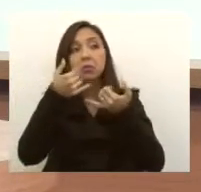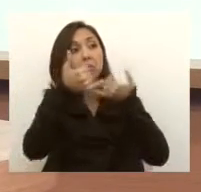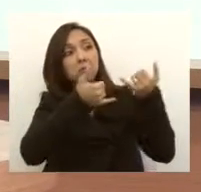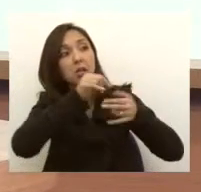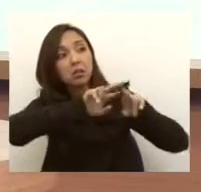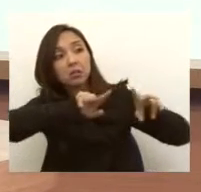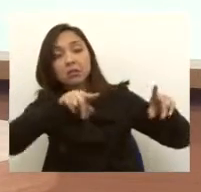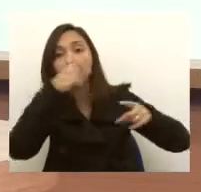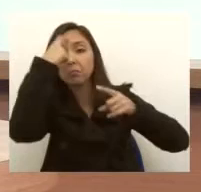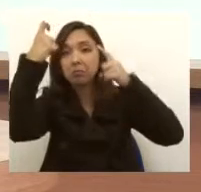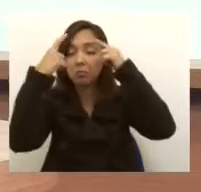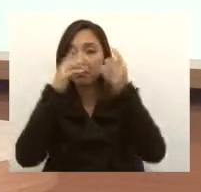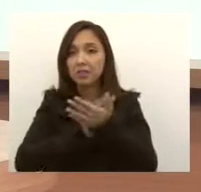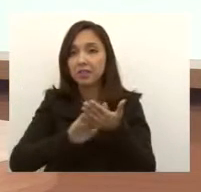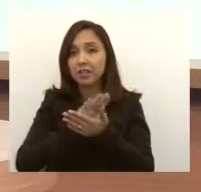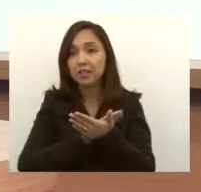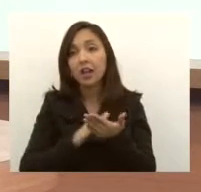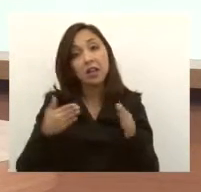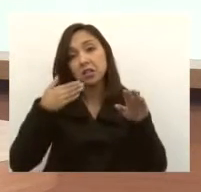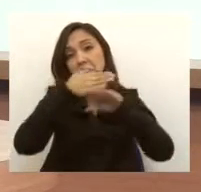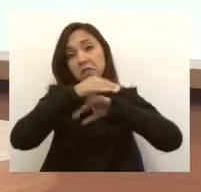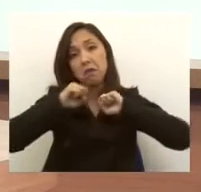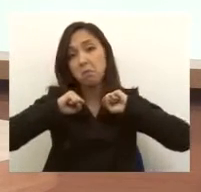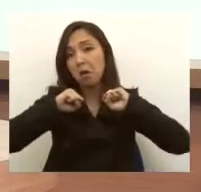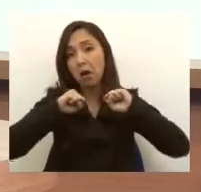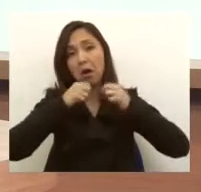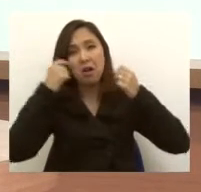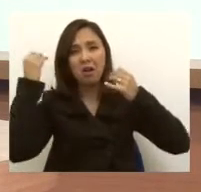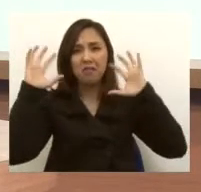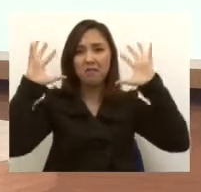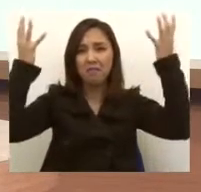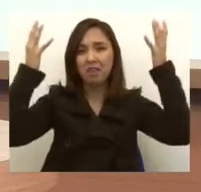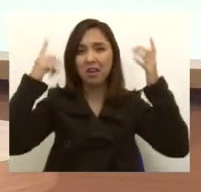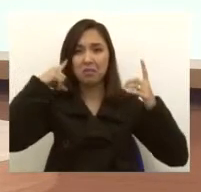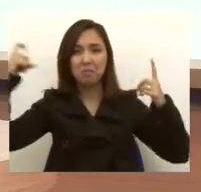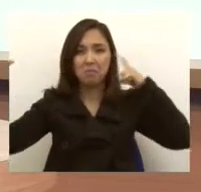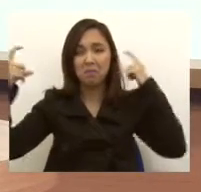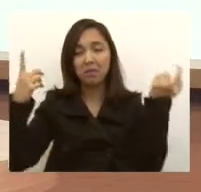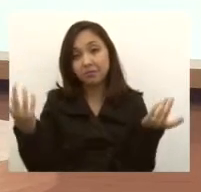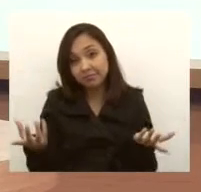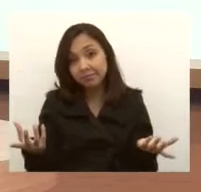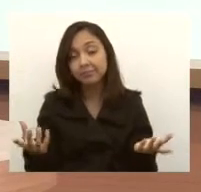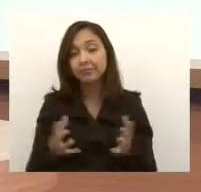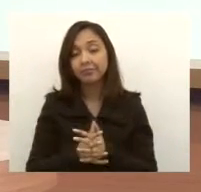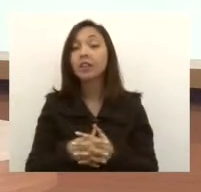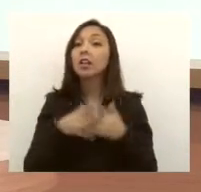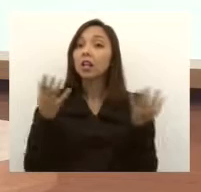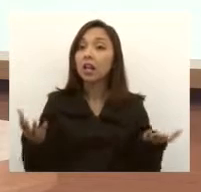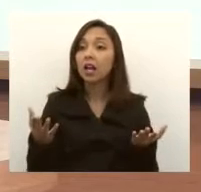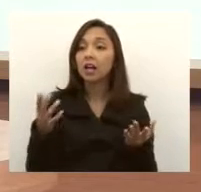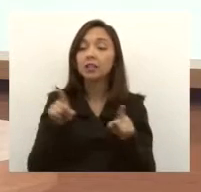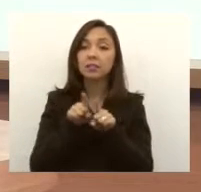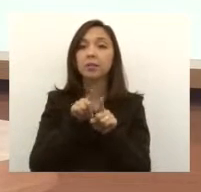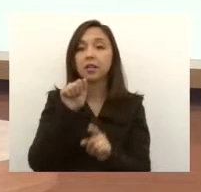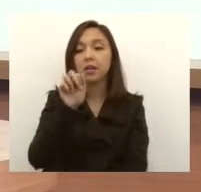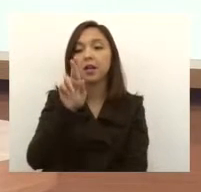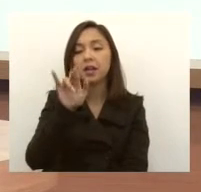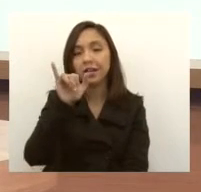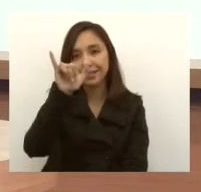são obrigados a participar desses bailes pancadão que tanto prejudica a população. E segurança também, o Ari esteve na reunião,